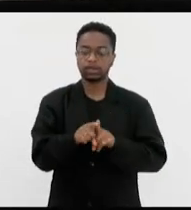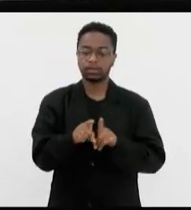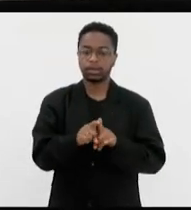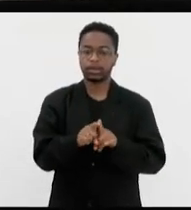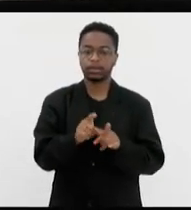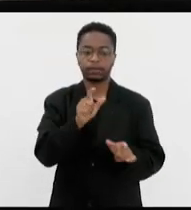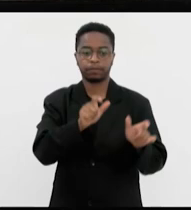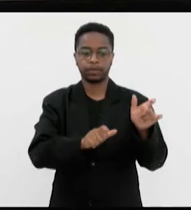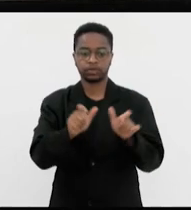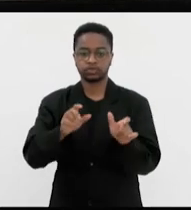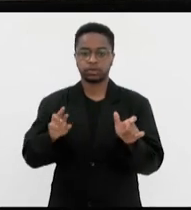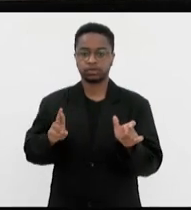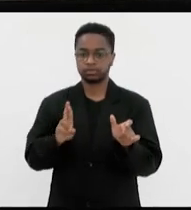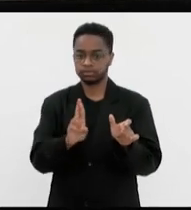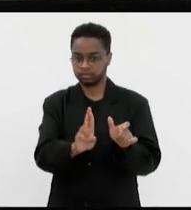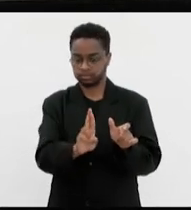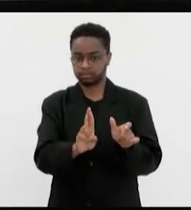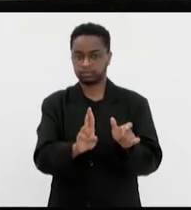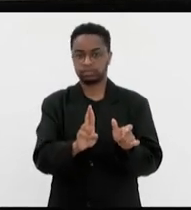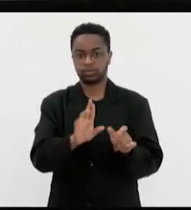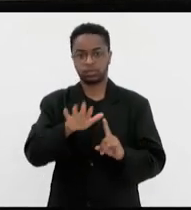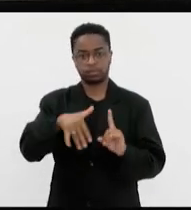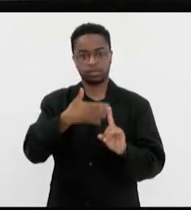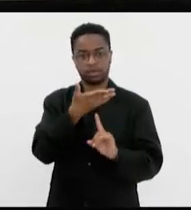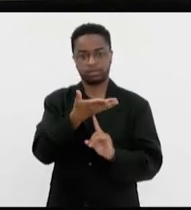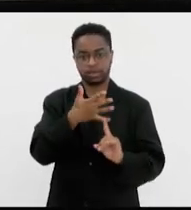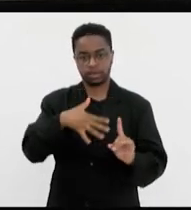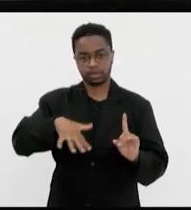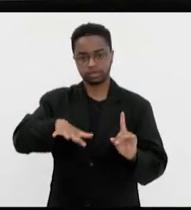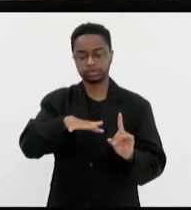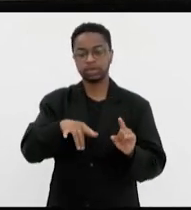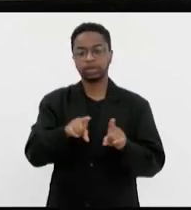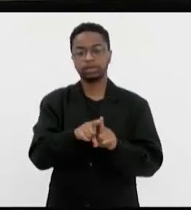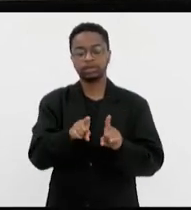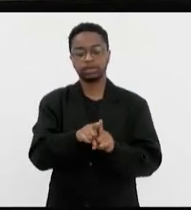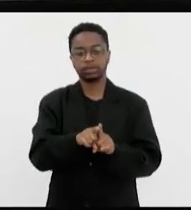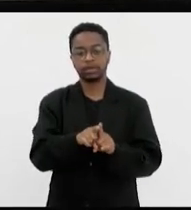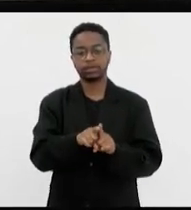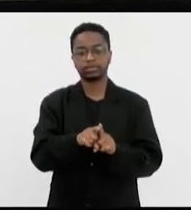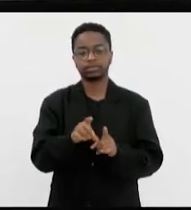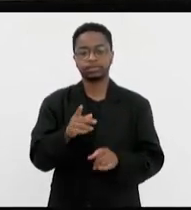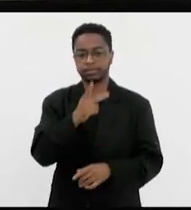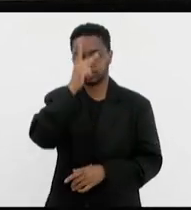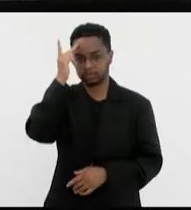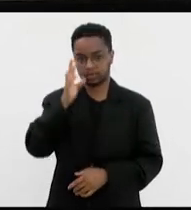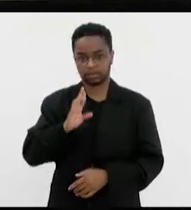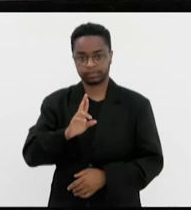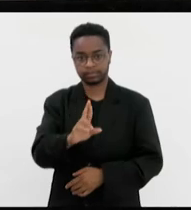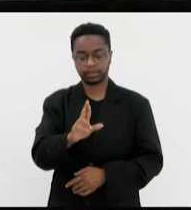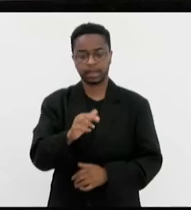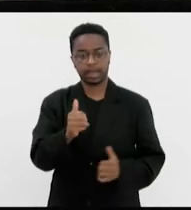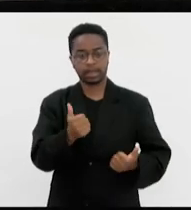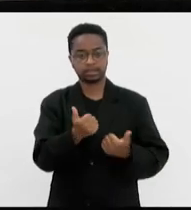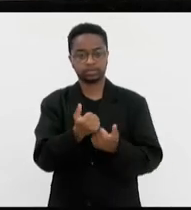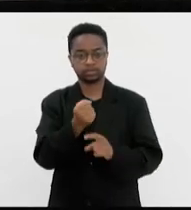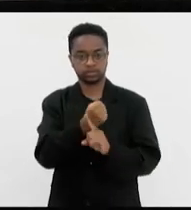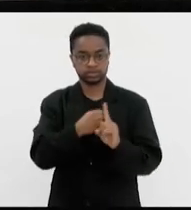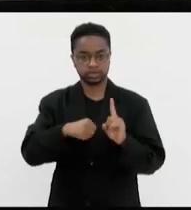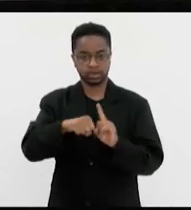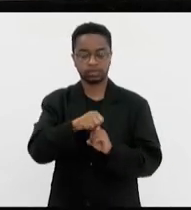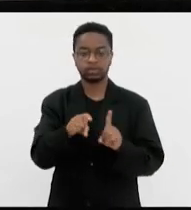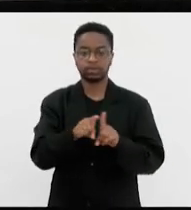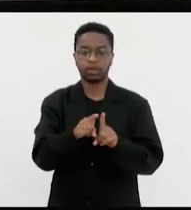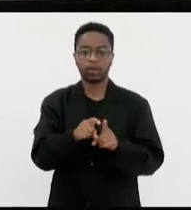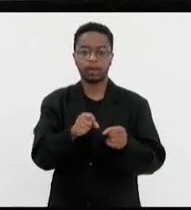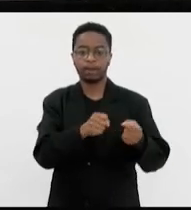representantes que já confirmaram do meio ambiente, com representantes também da assistência social, do poder público